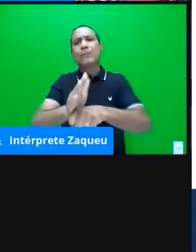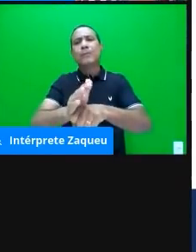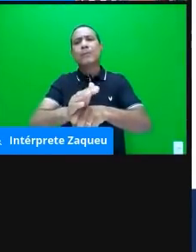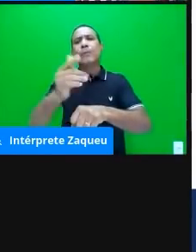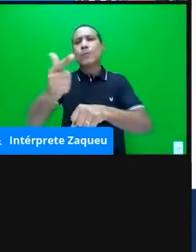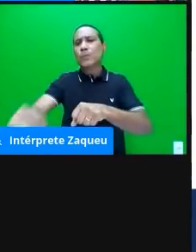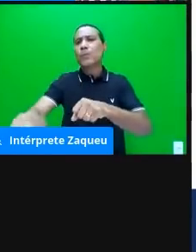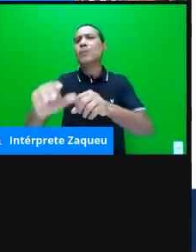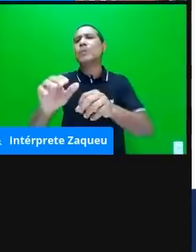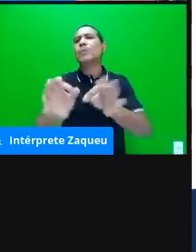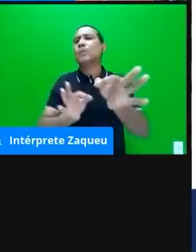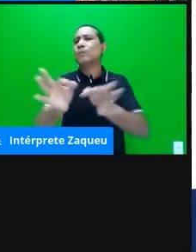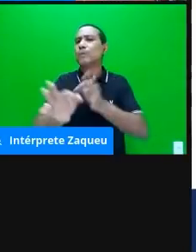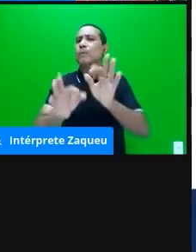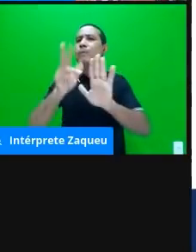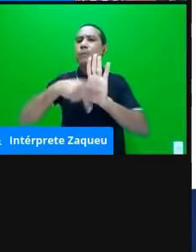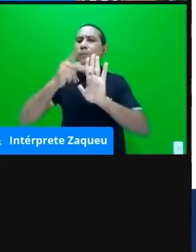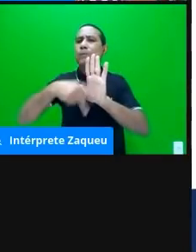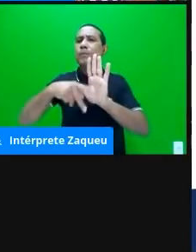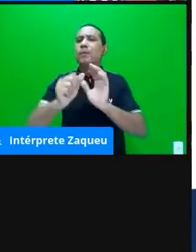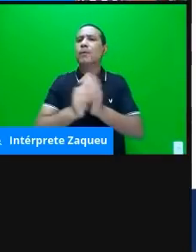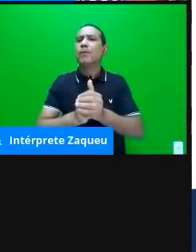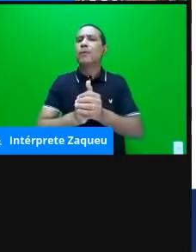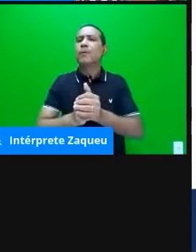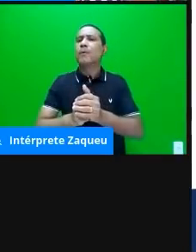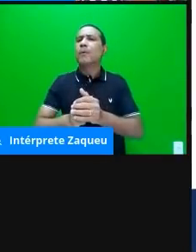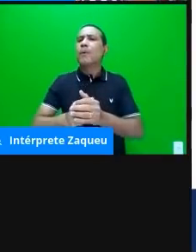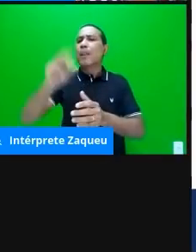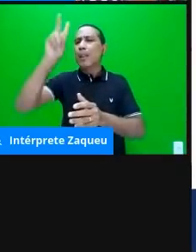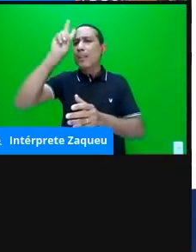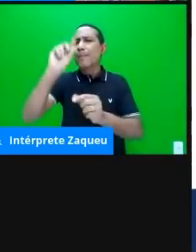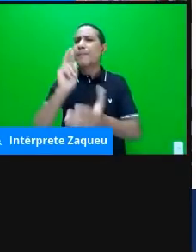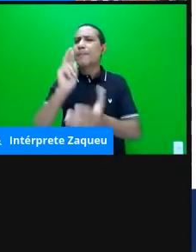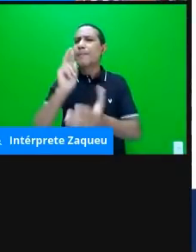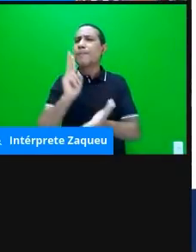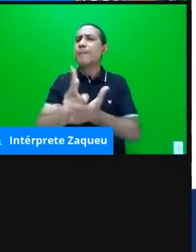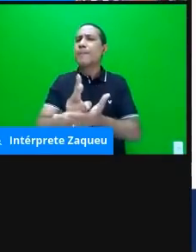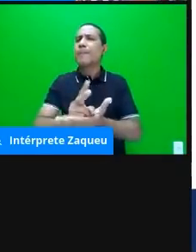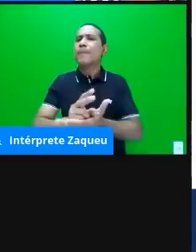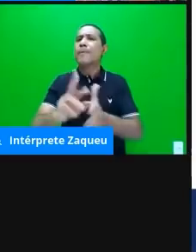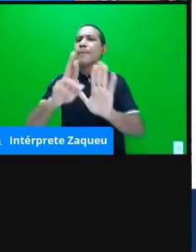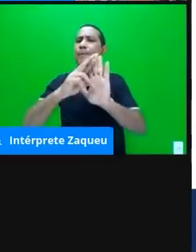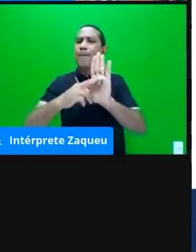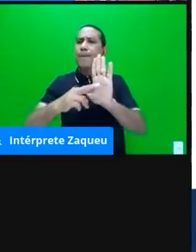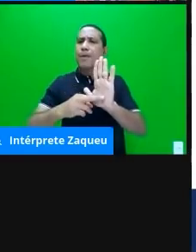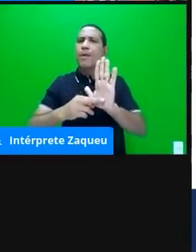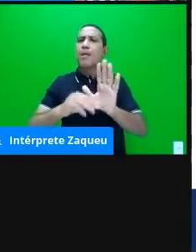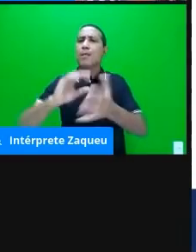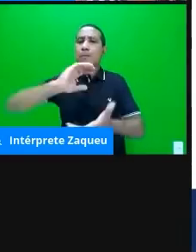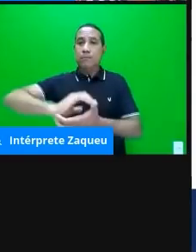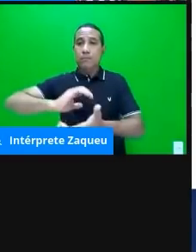reorganizar o seu planejamento, considerando o referencial da REME. É preciso ter